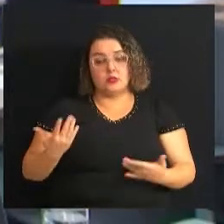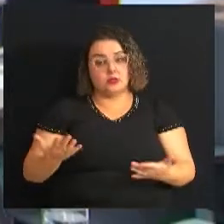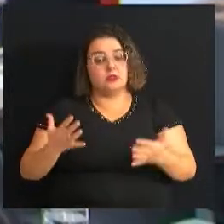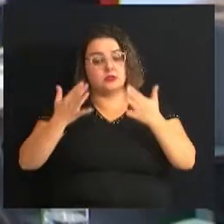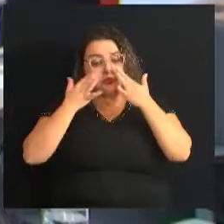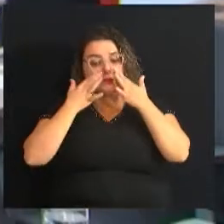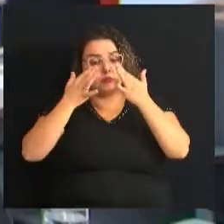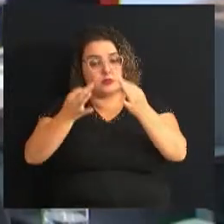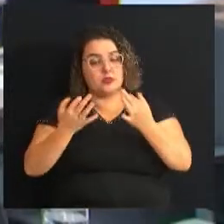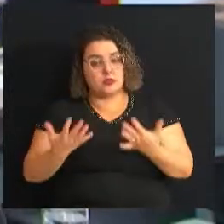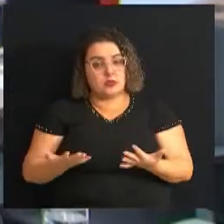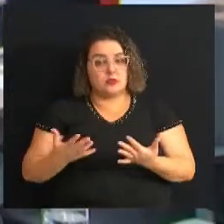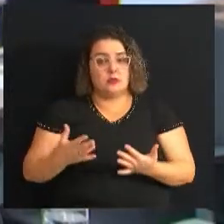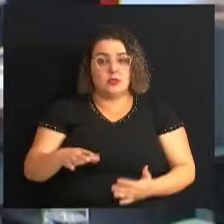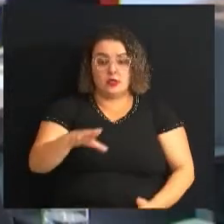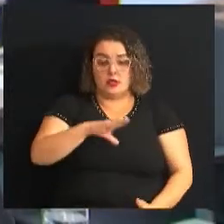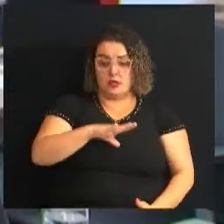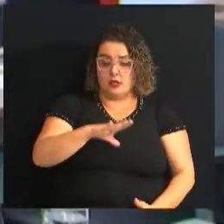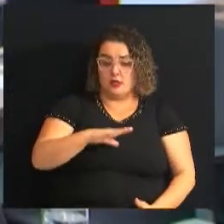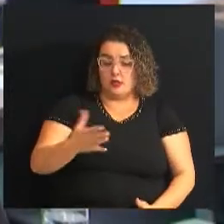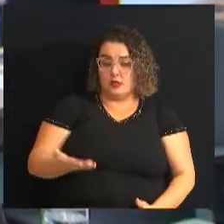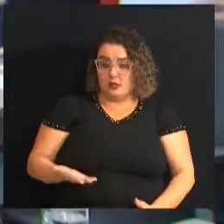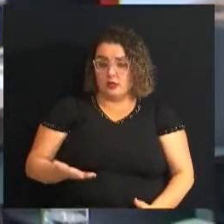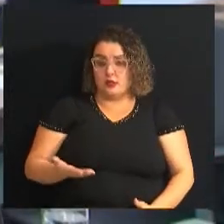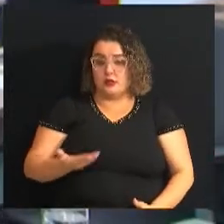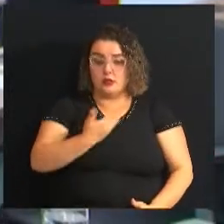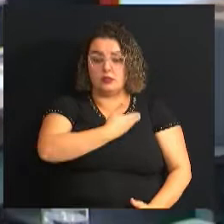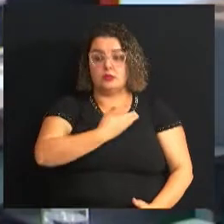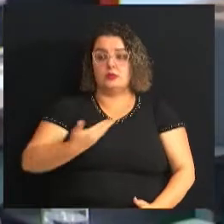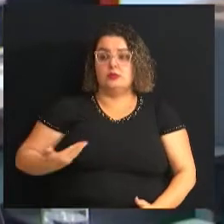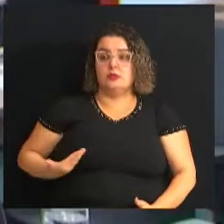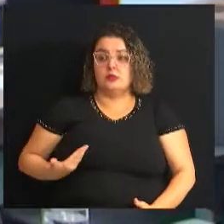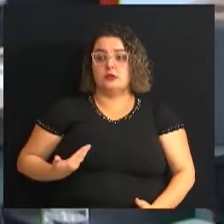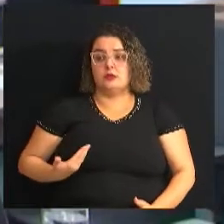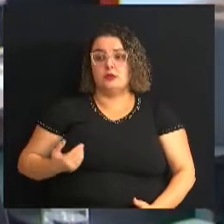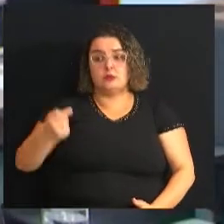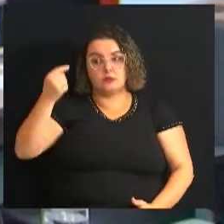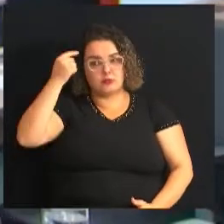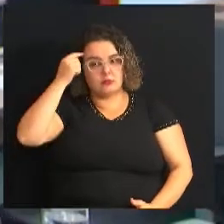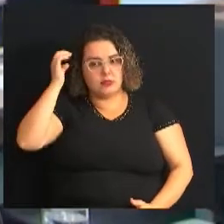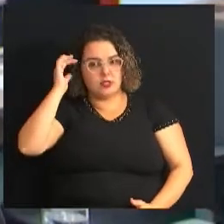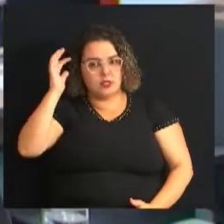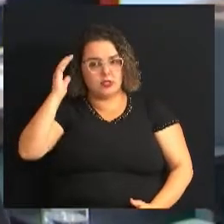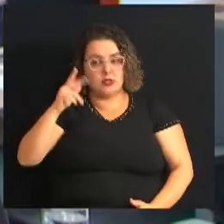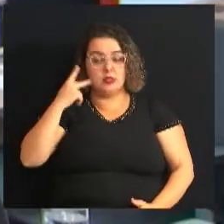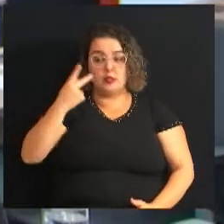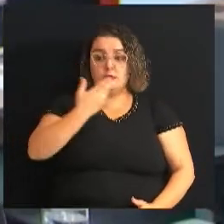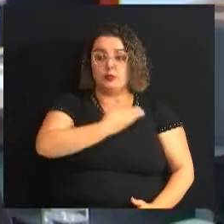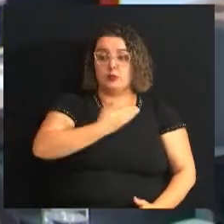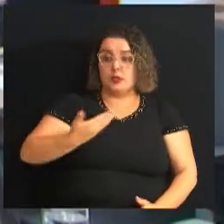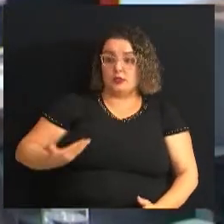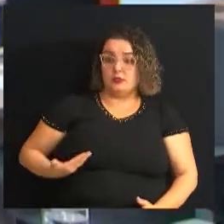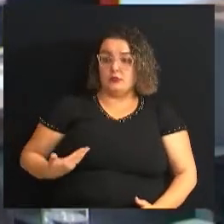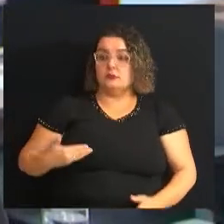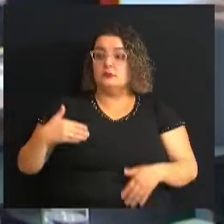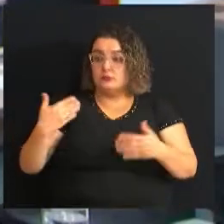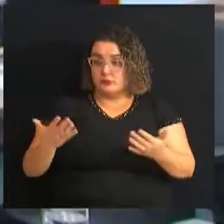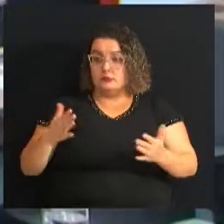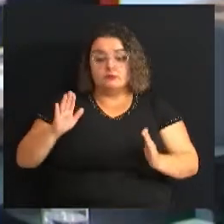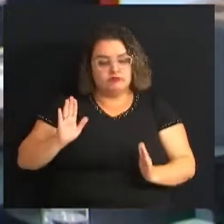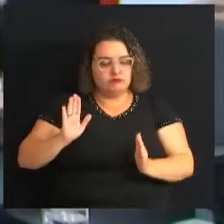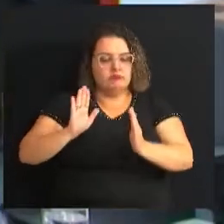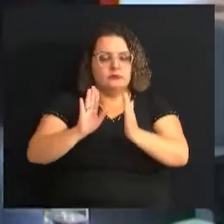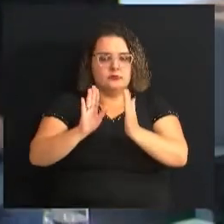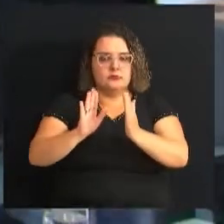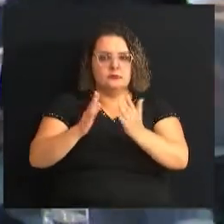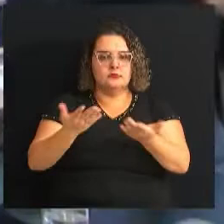para que os municípios, né, os governos, pensem em políticas públicas para enfrentamento